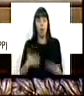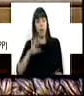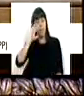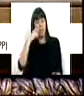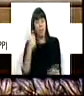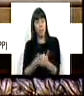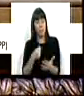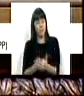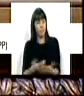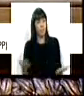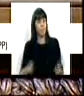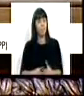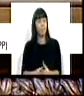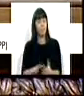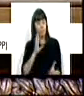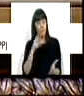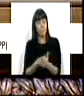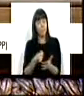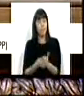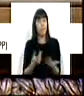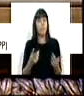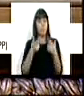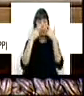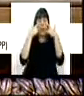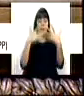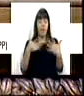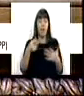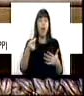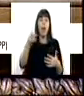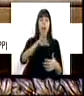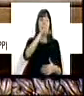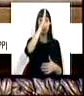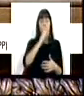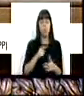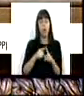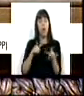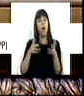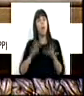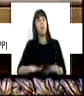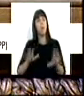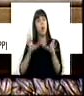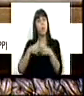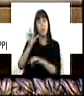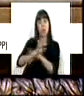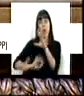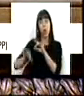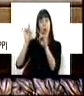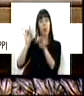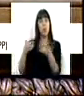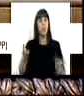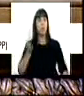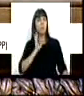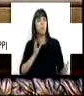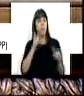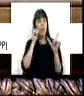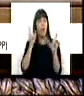agora ter de suportar. Vão ter de suportar pela irresponsabilidade do anterior Governo, pela passividade da Comissão Europeia, pelo